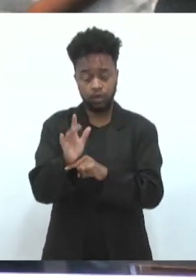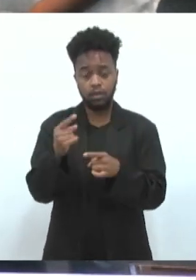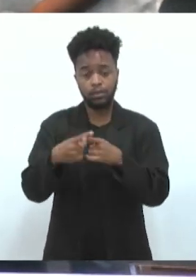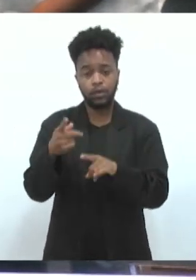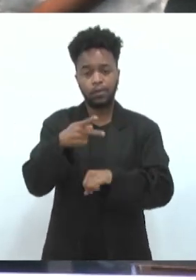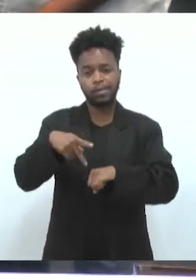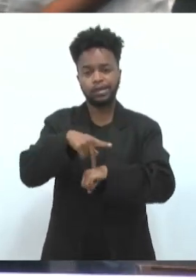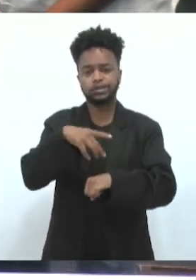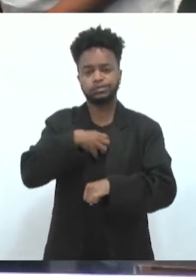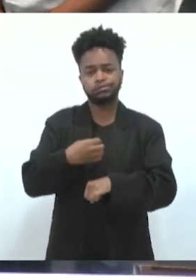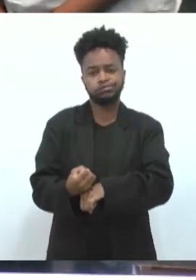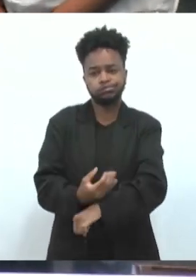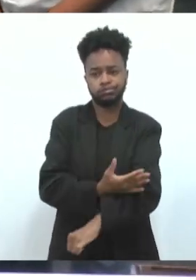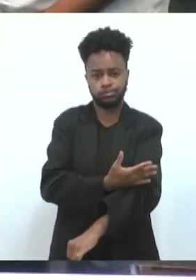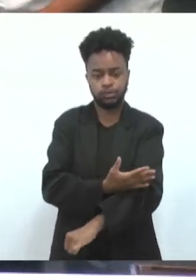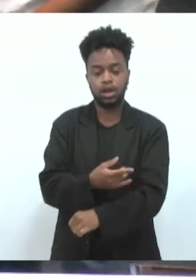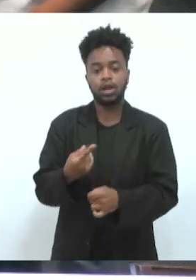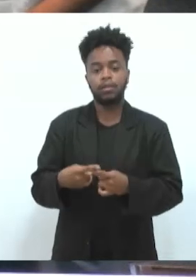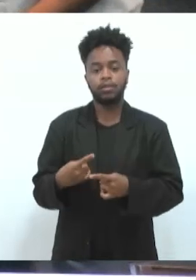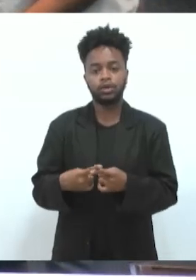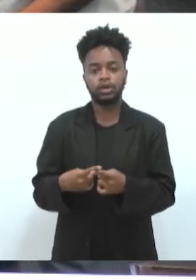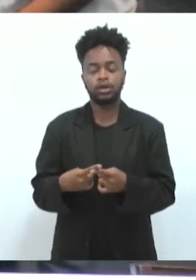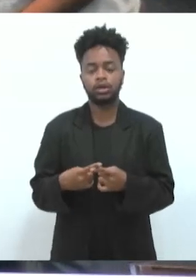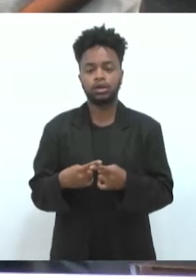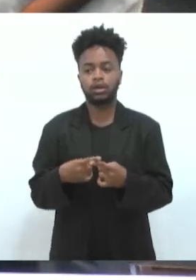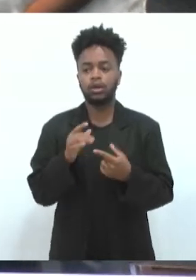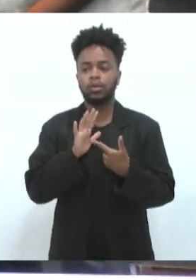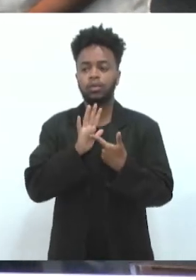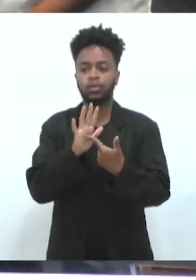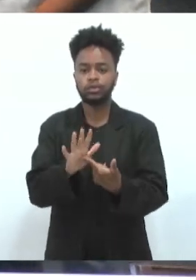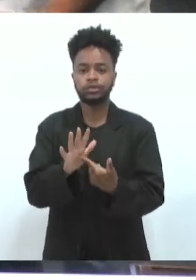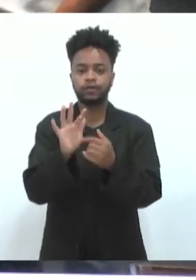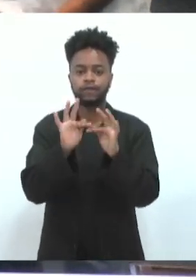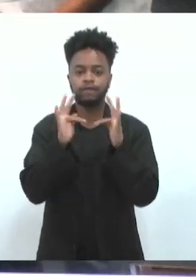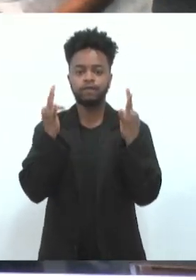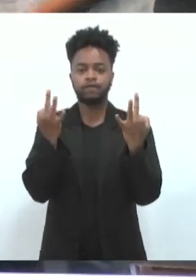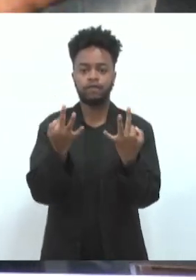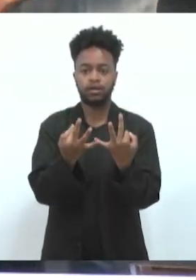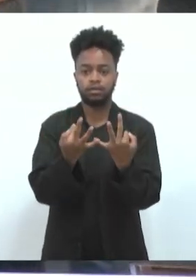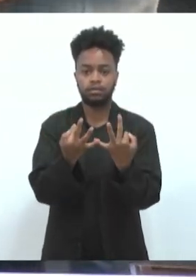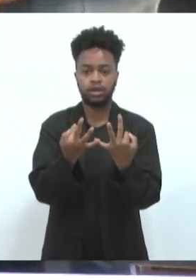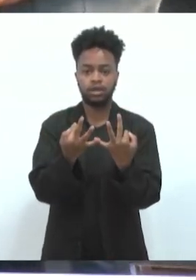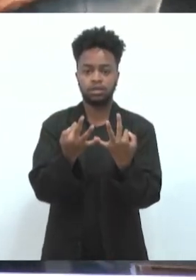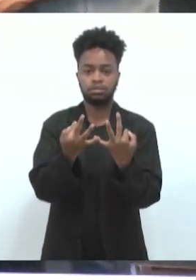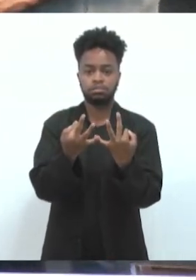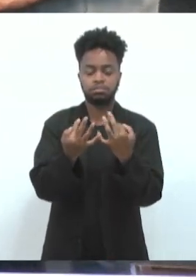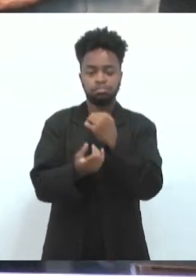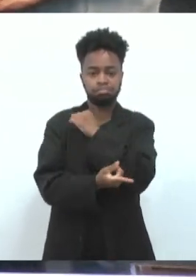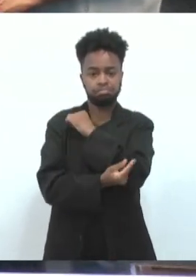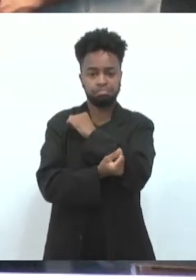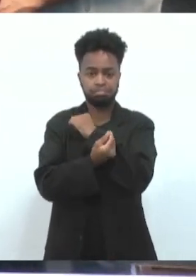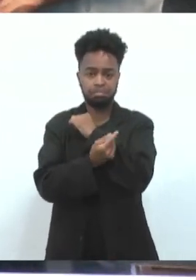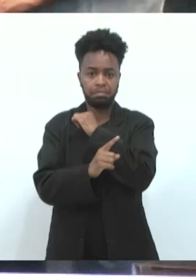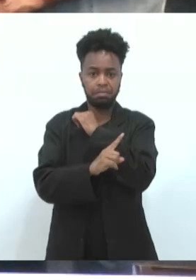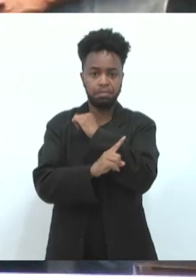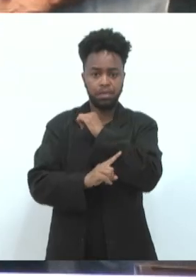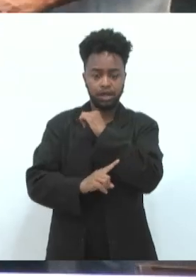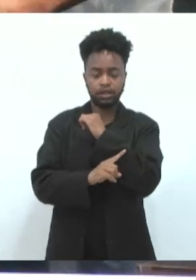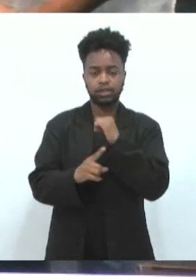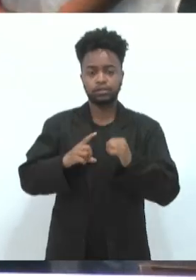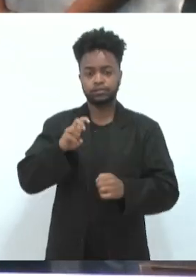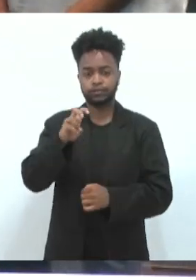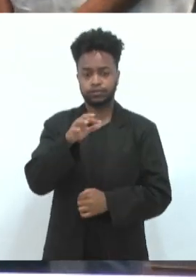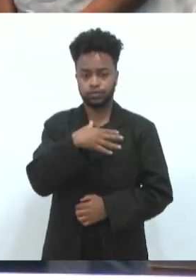país inteiro, porque se tratava de uma família de classe média, com 5 filhos, daqui a